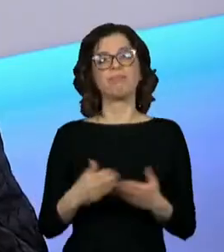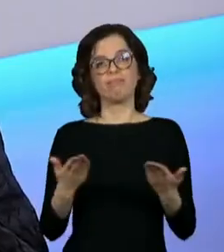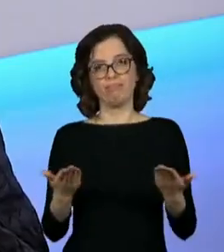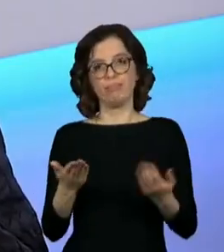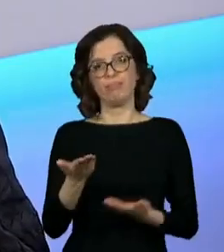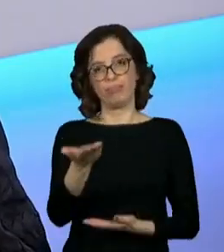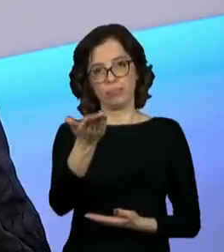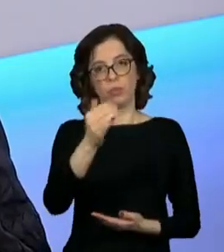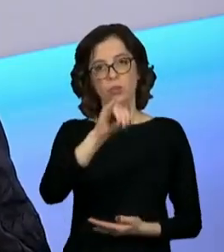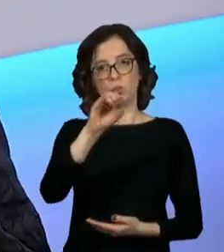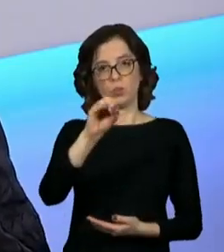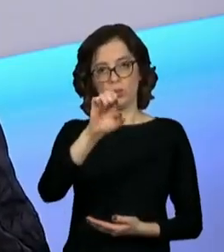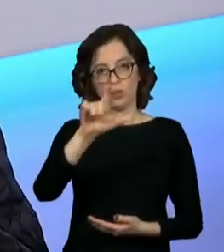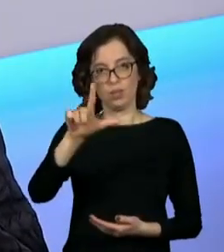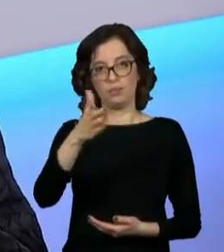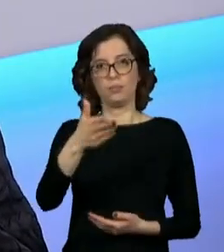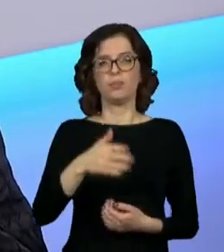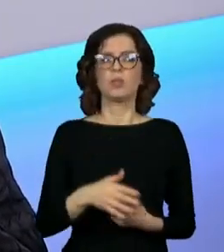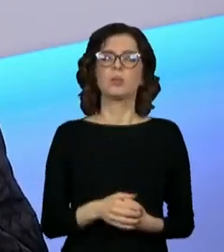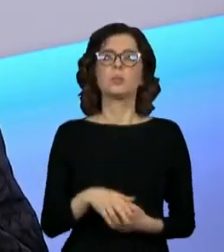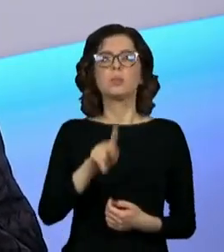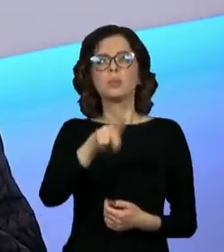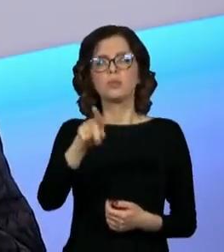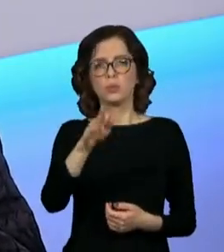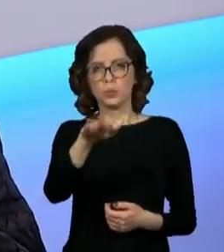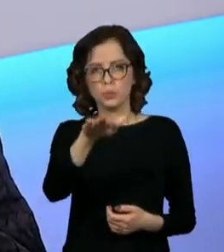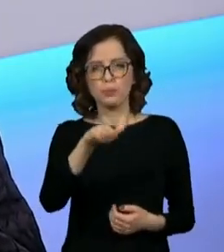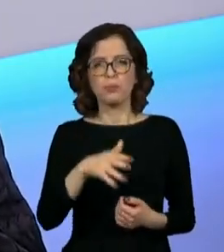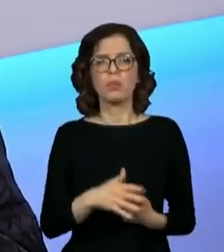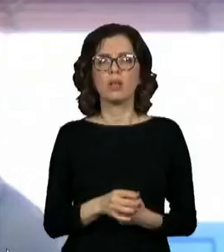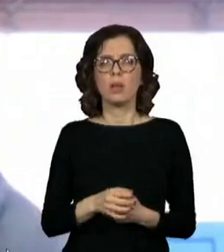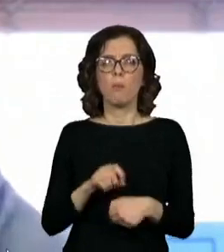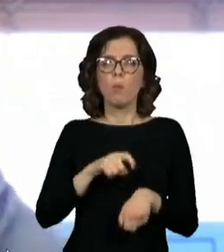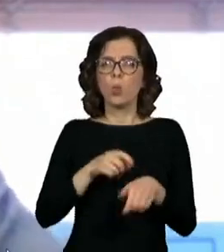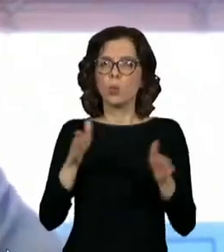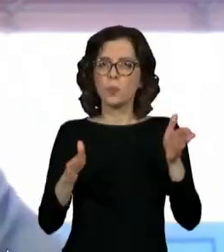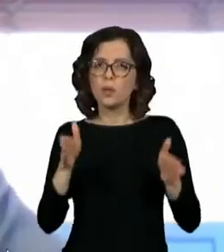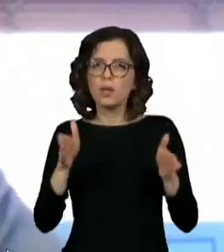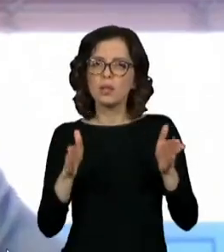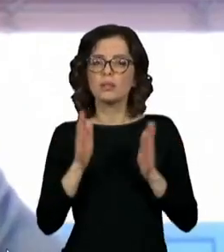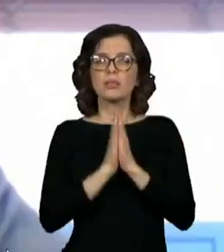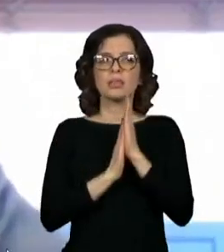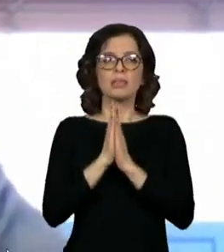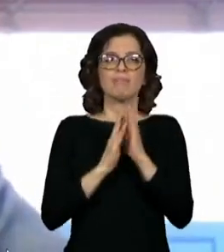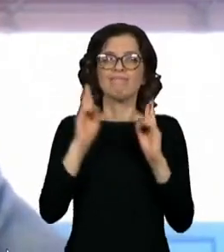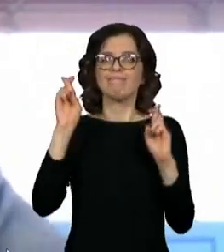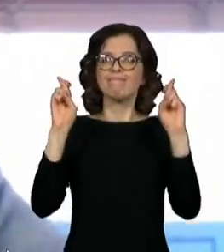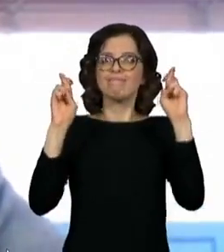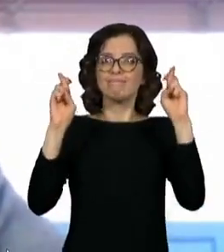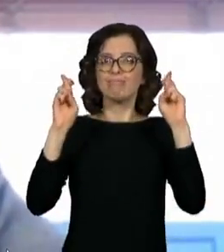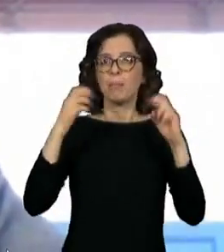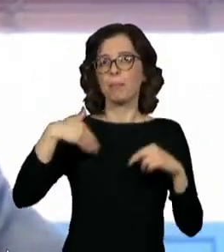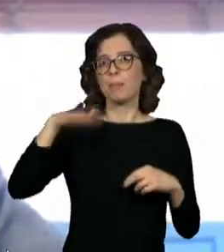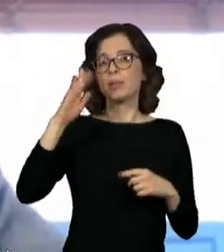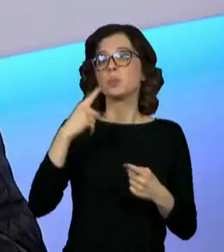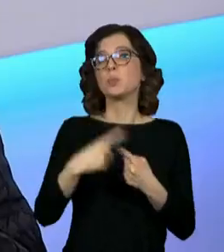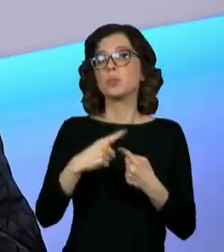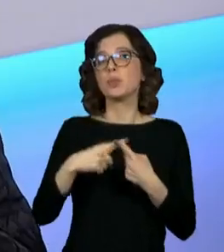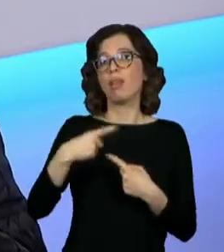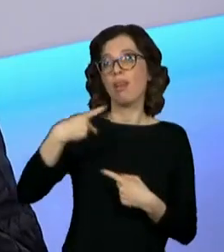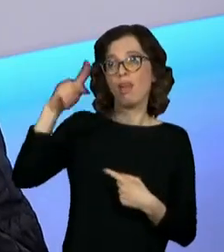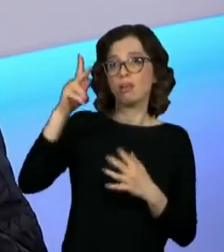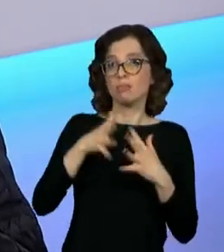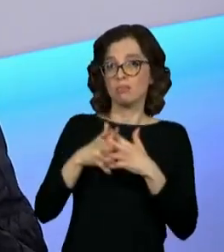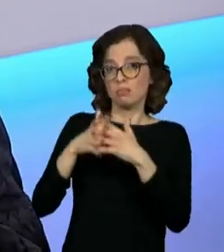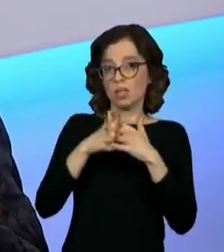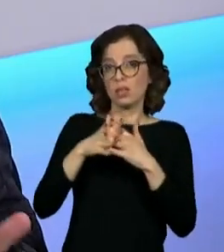Professor, parece que agora a gente está vivendo um momento mais otimista do que há 4 anos atrás. A gente teve nos Estados Unidos a vitória do Biden, que